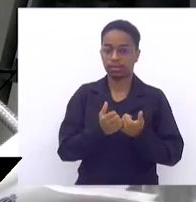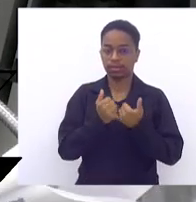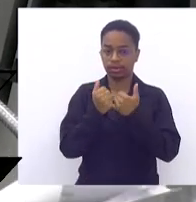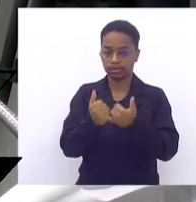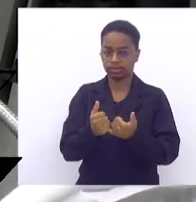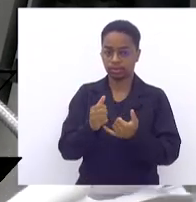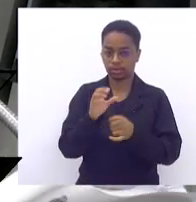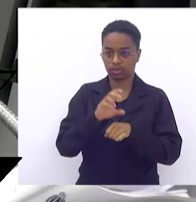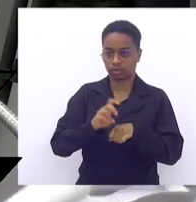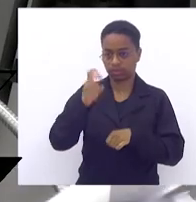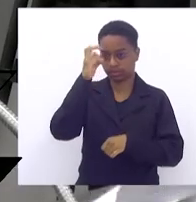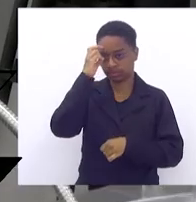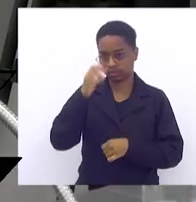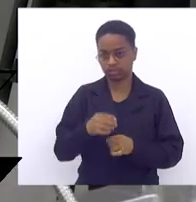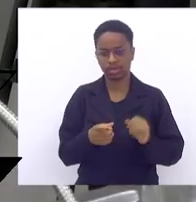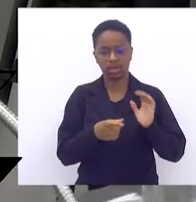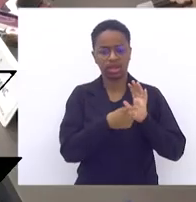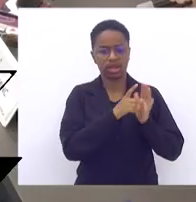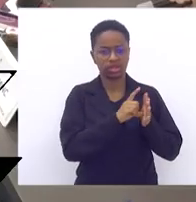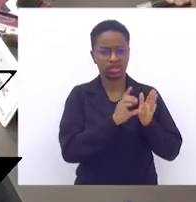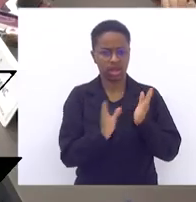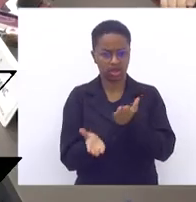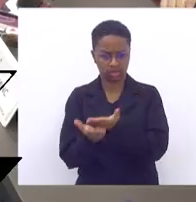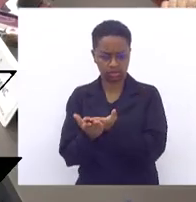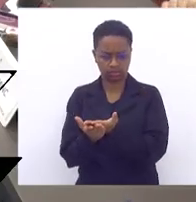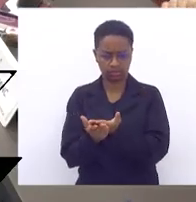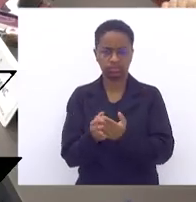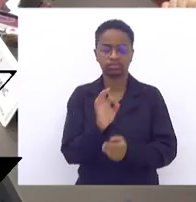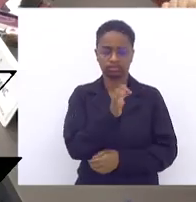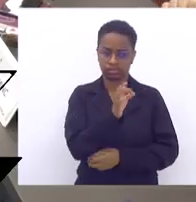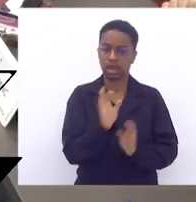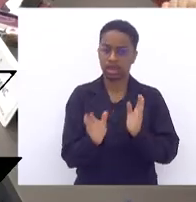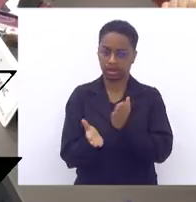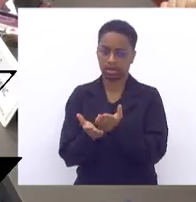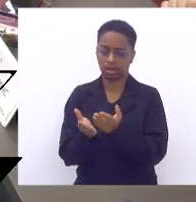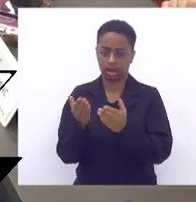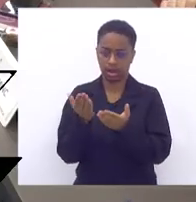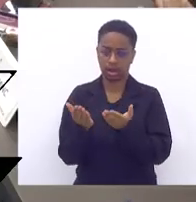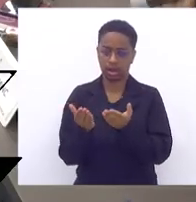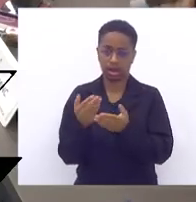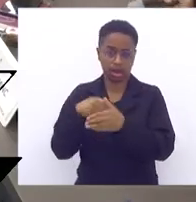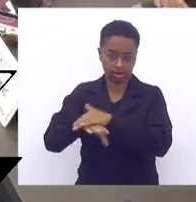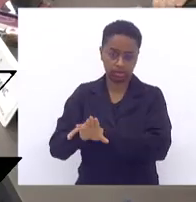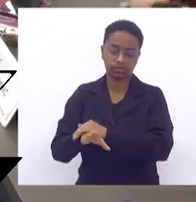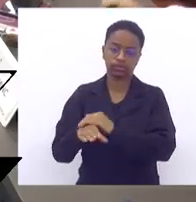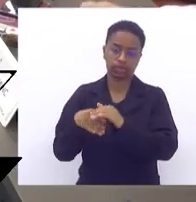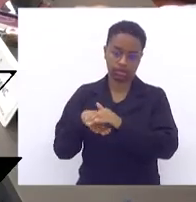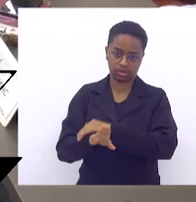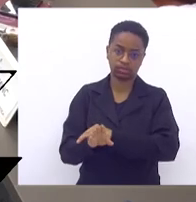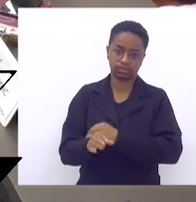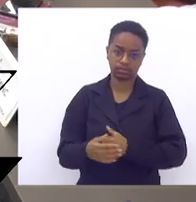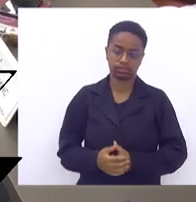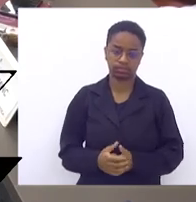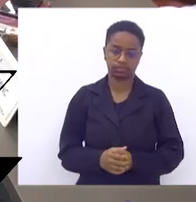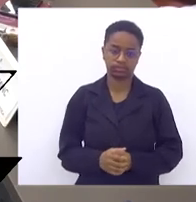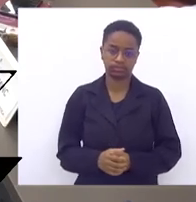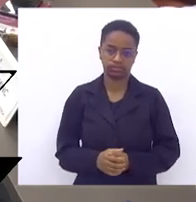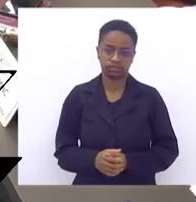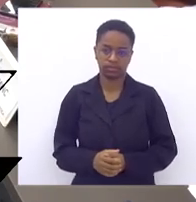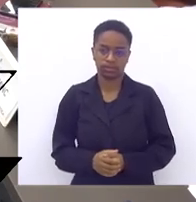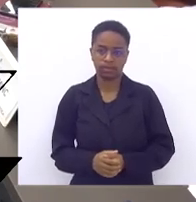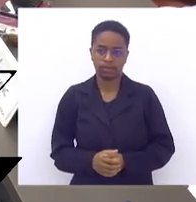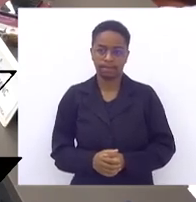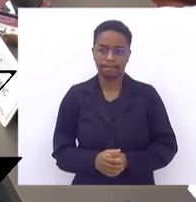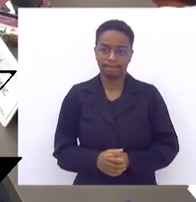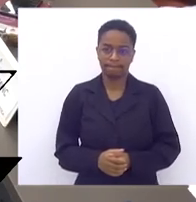centro. Pois não. O anterior vai para o arquivo, então. Arquivo? Está prejudicado a matéria. O PL vai arquivo. Tá bom. Eu